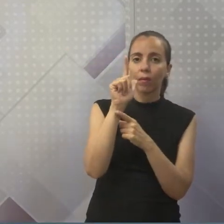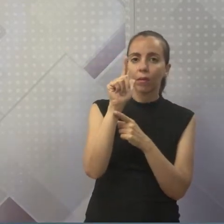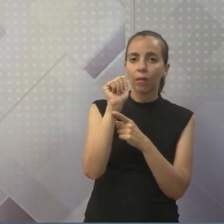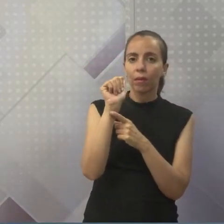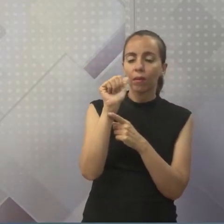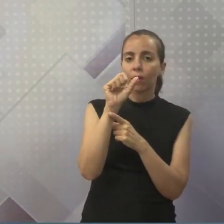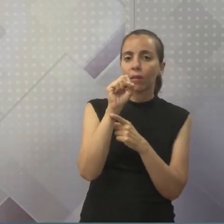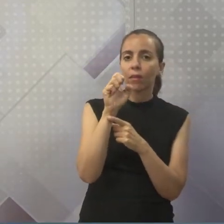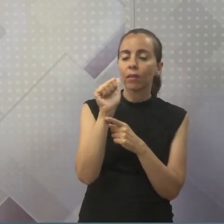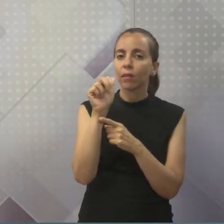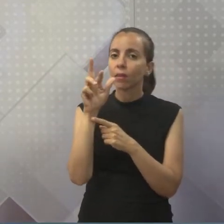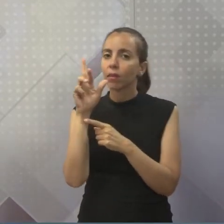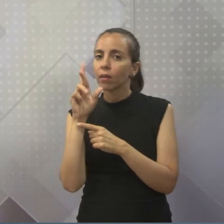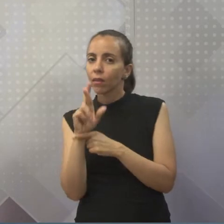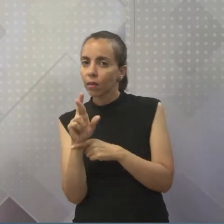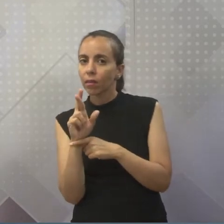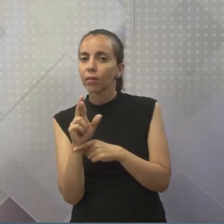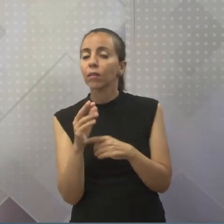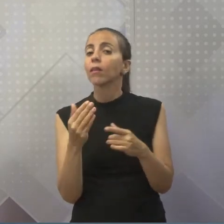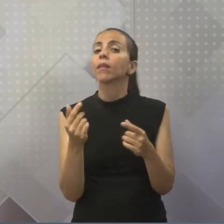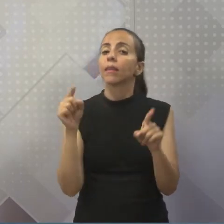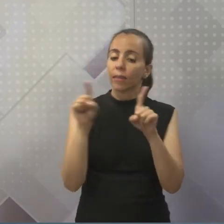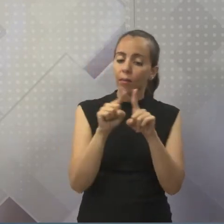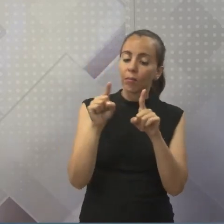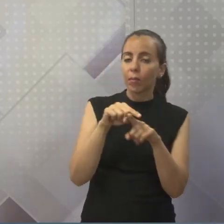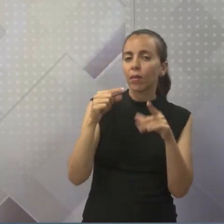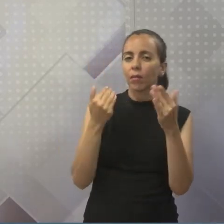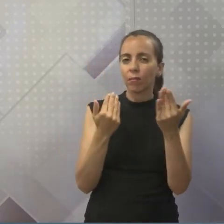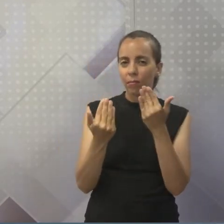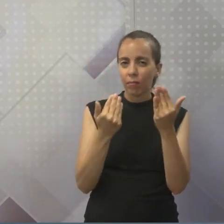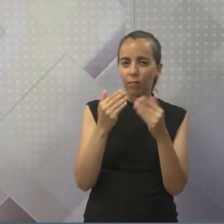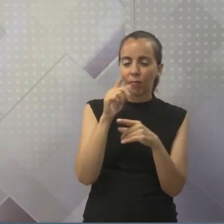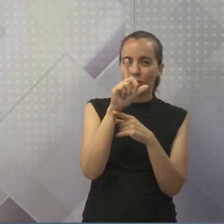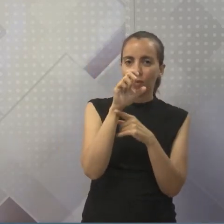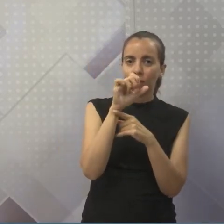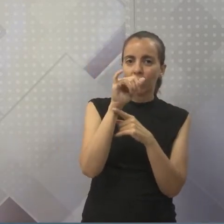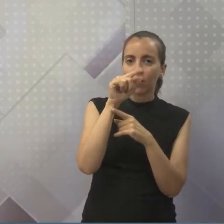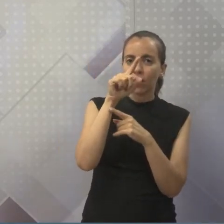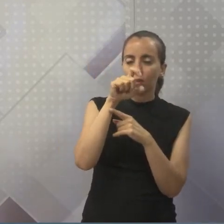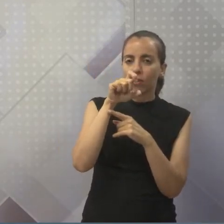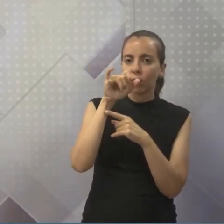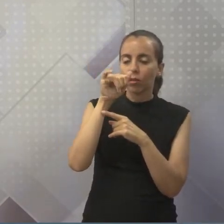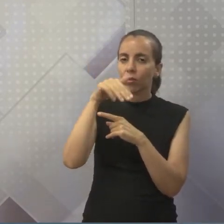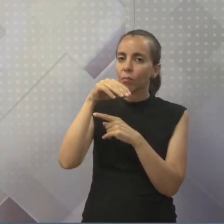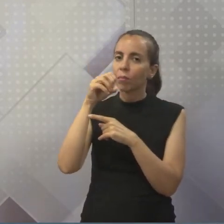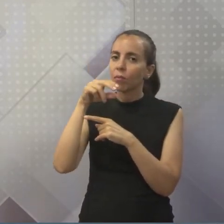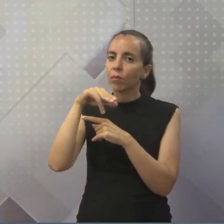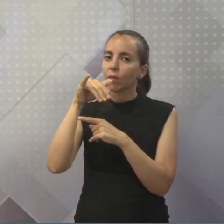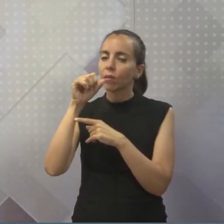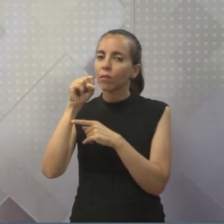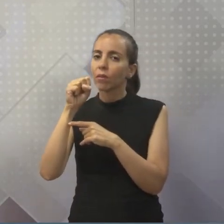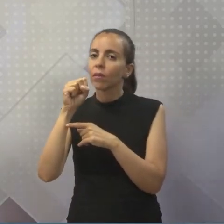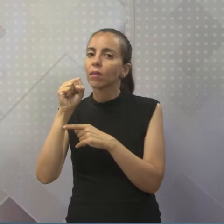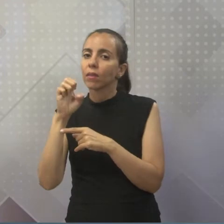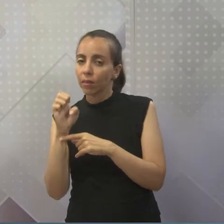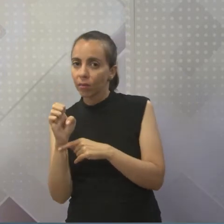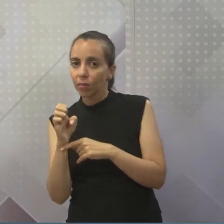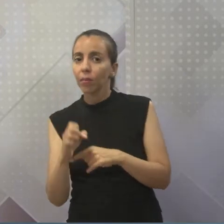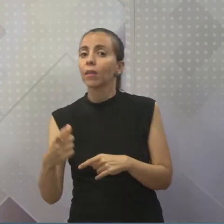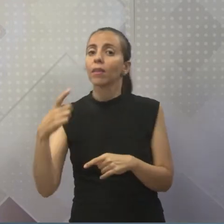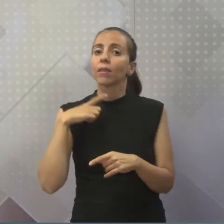complicado, né? A leishmaniose. É a mesma coisa do calazar, que se manifesta por feridas na pele, transmitidas